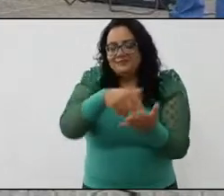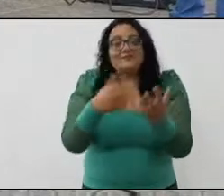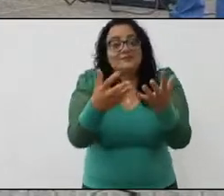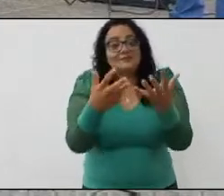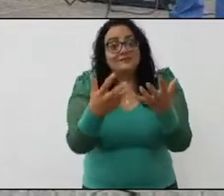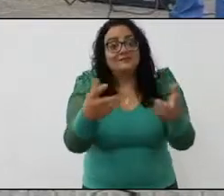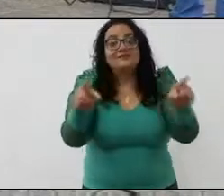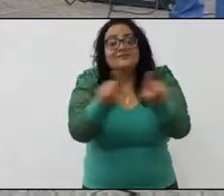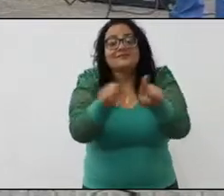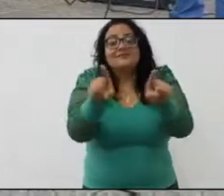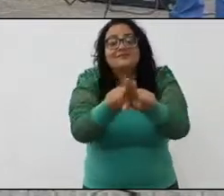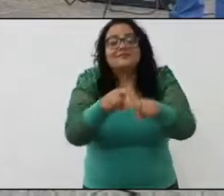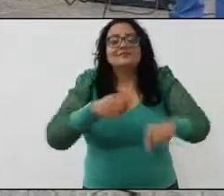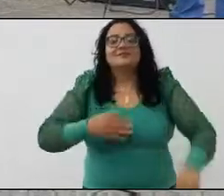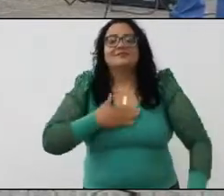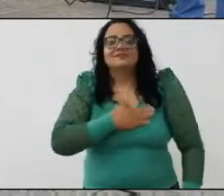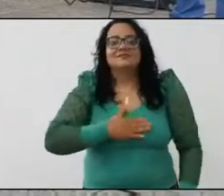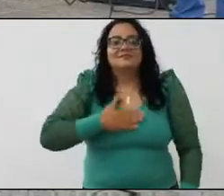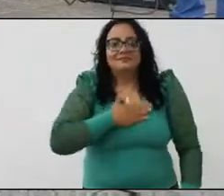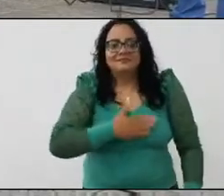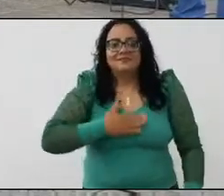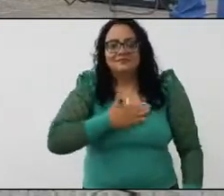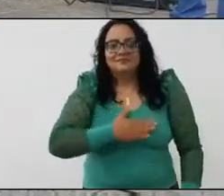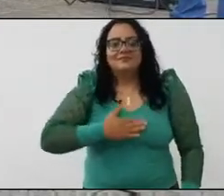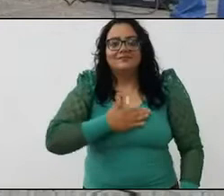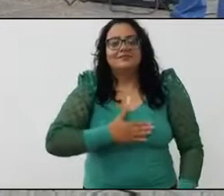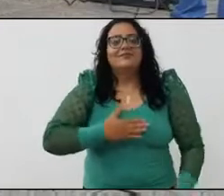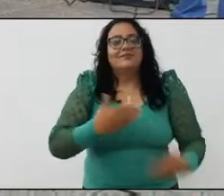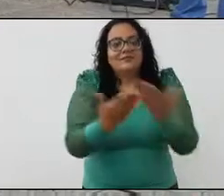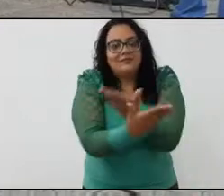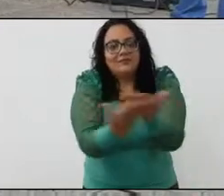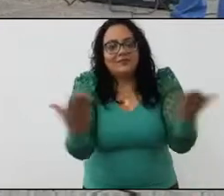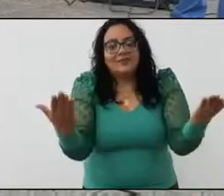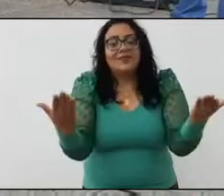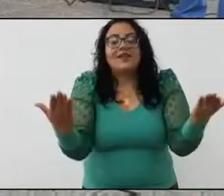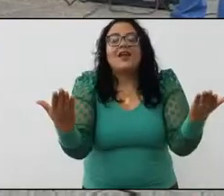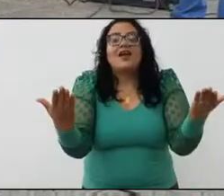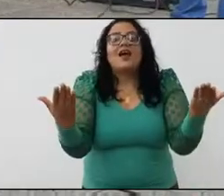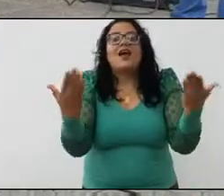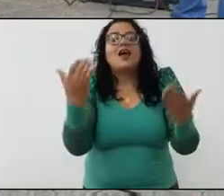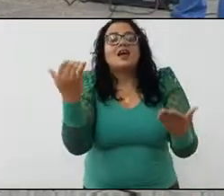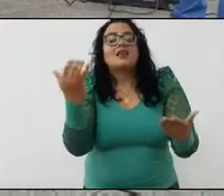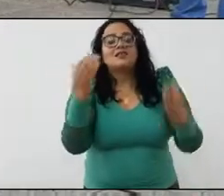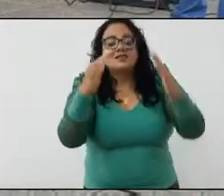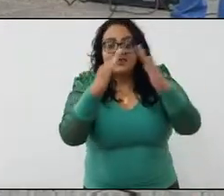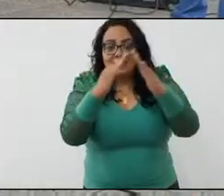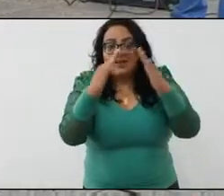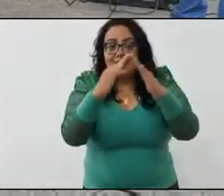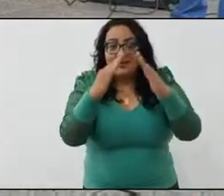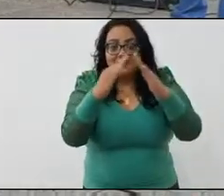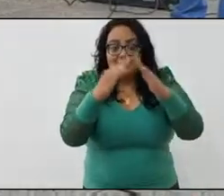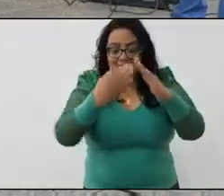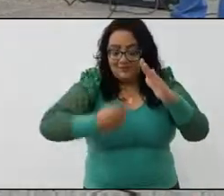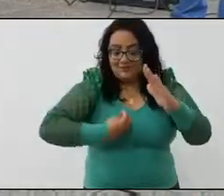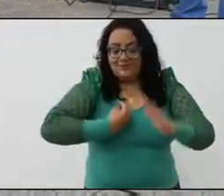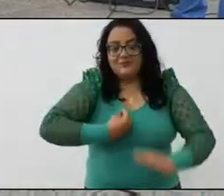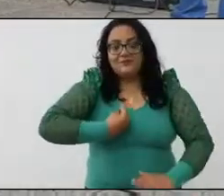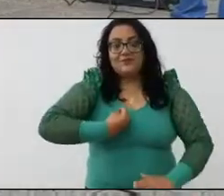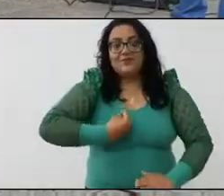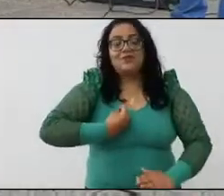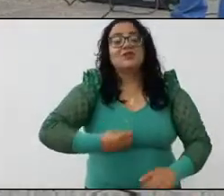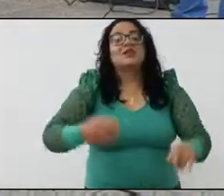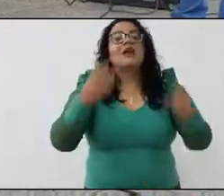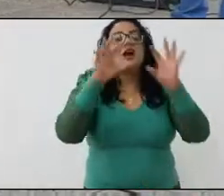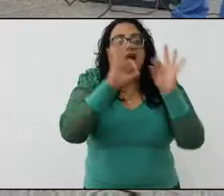Quero também cumprimentar os irmãos que estão em casa, no nosso canal